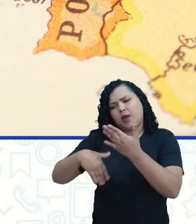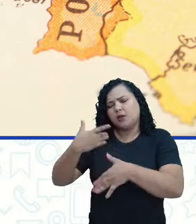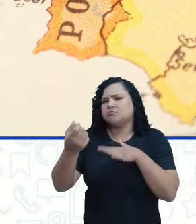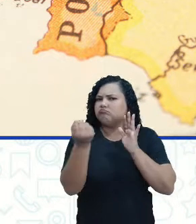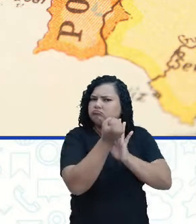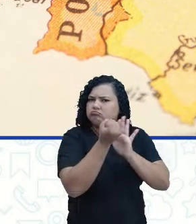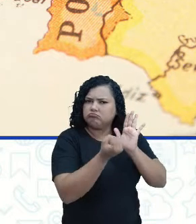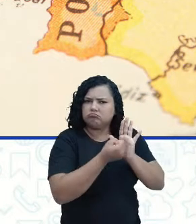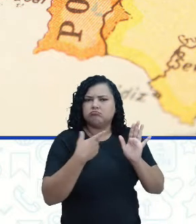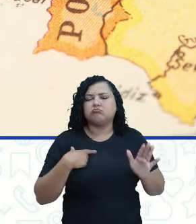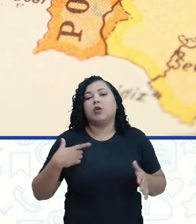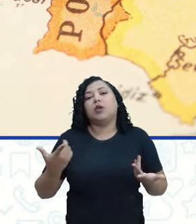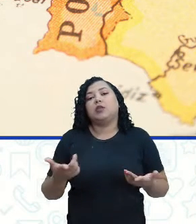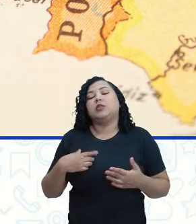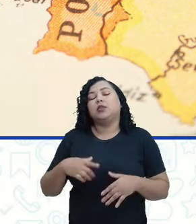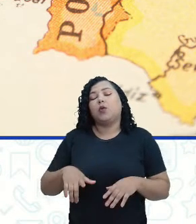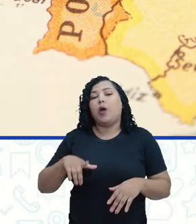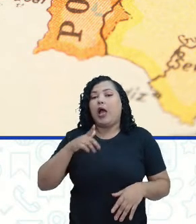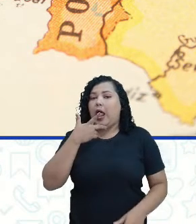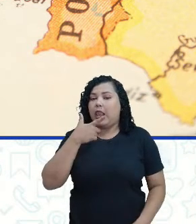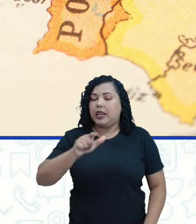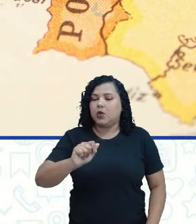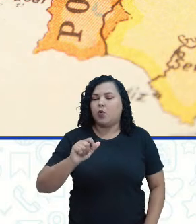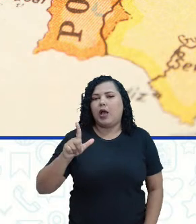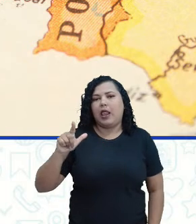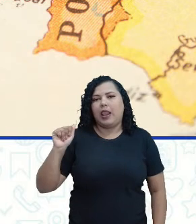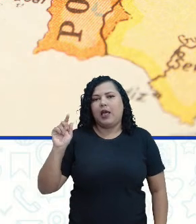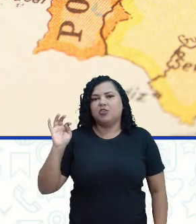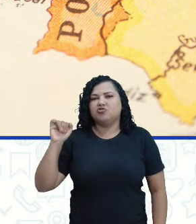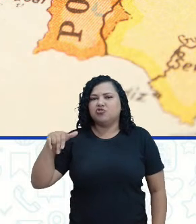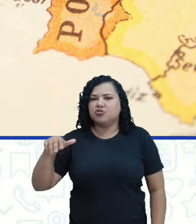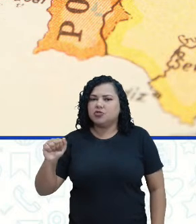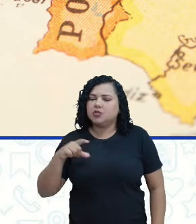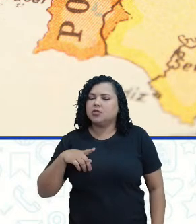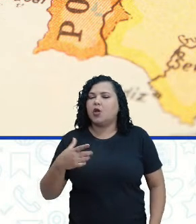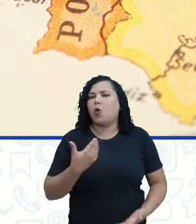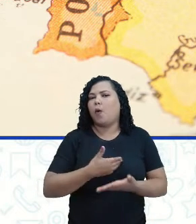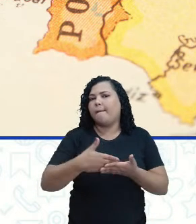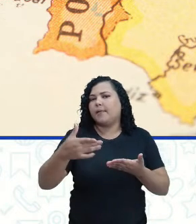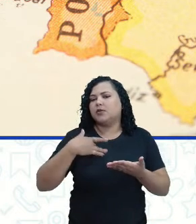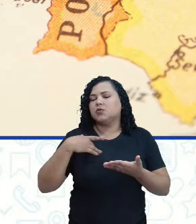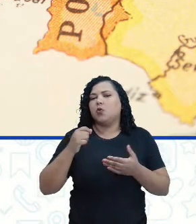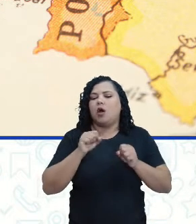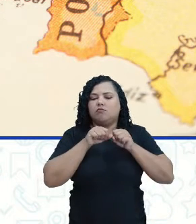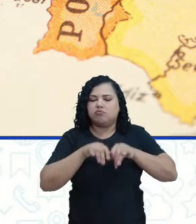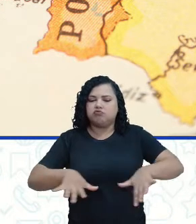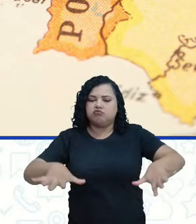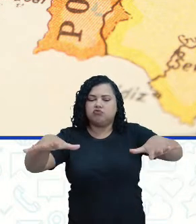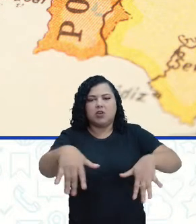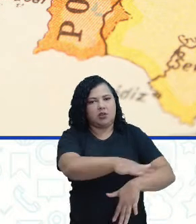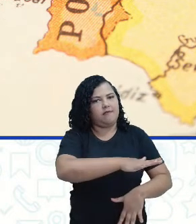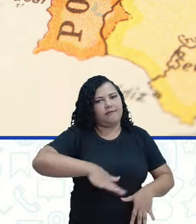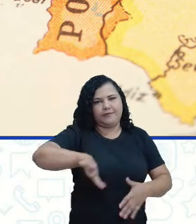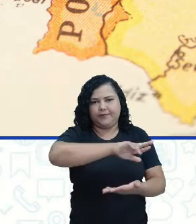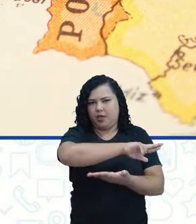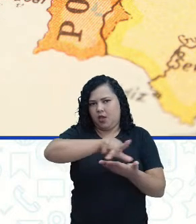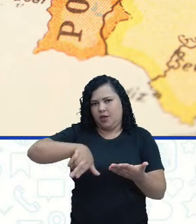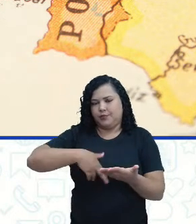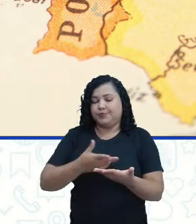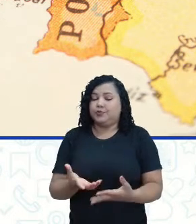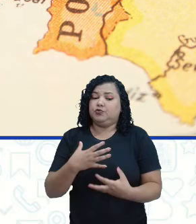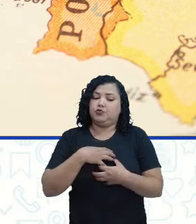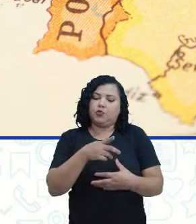séculos, o latim predominou sobre as línguas e dialetos falados em várias regiões. Dessa maneira,